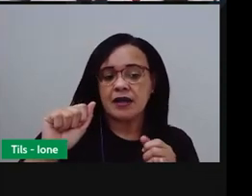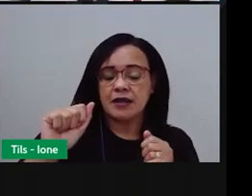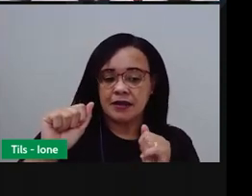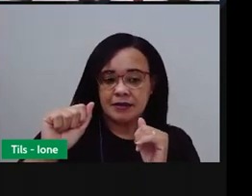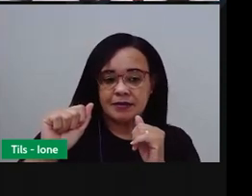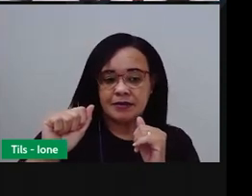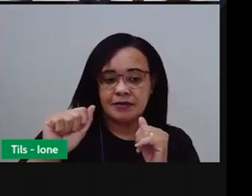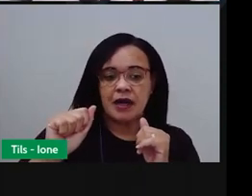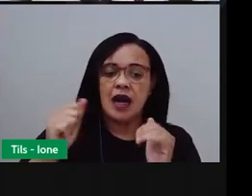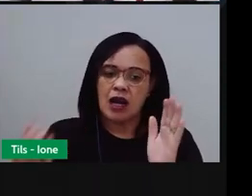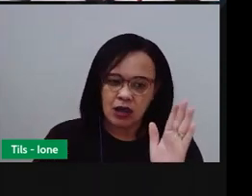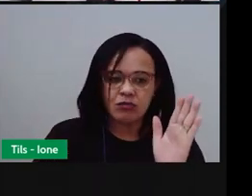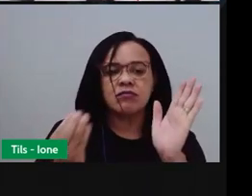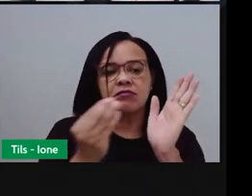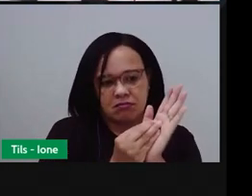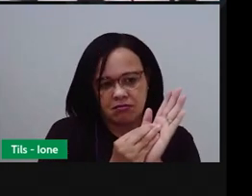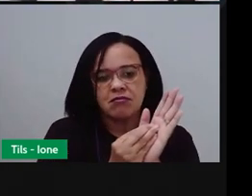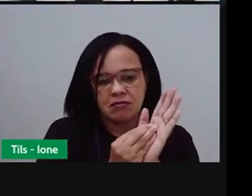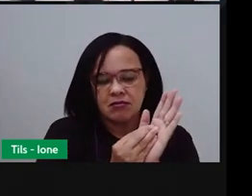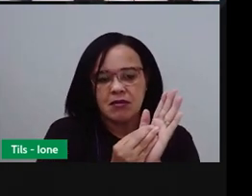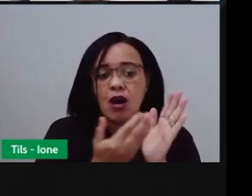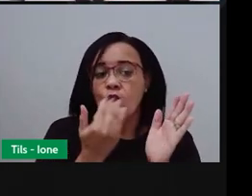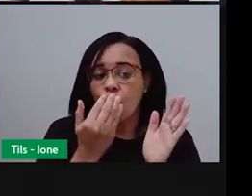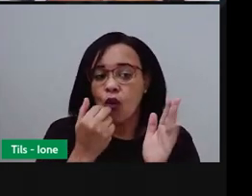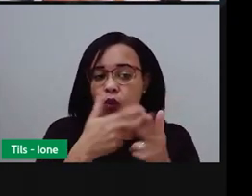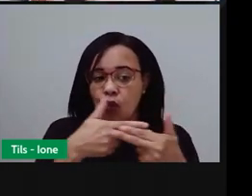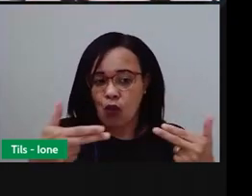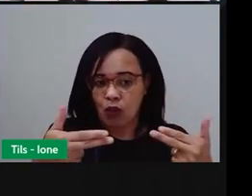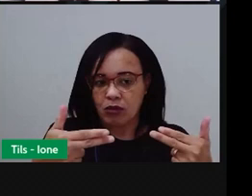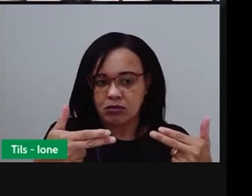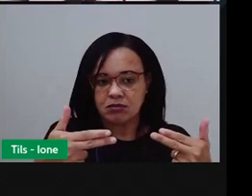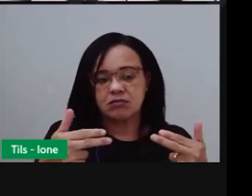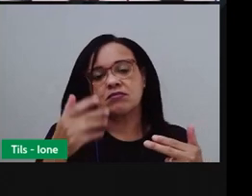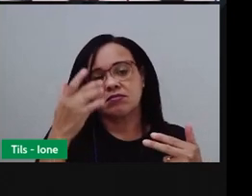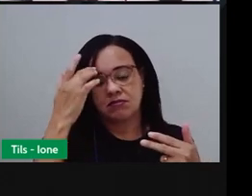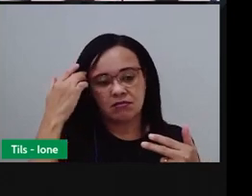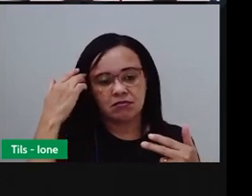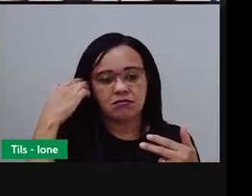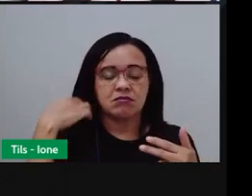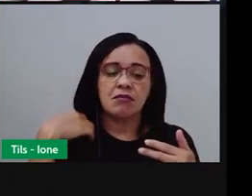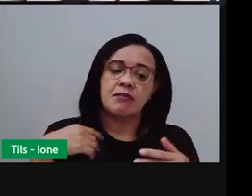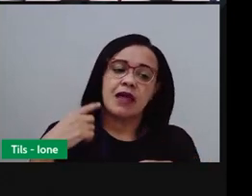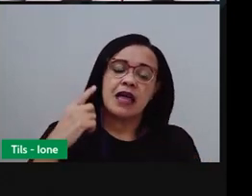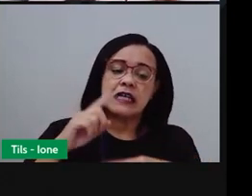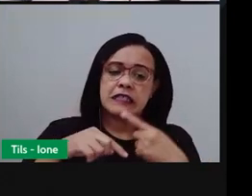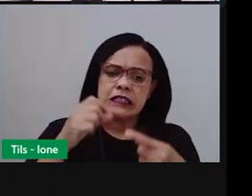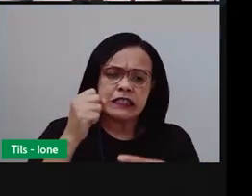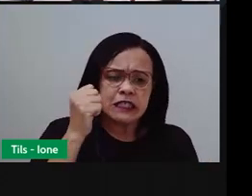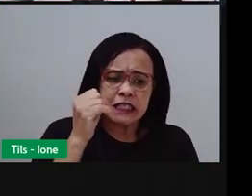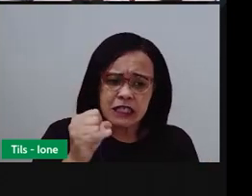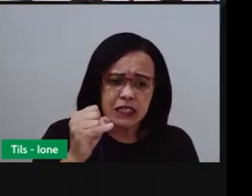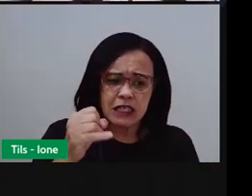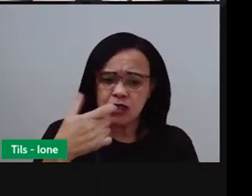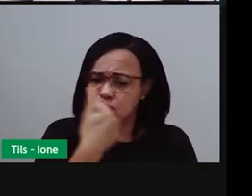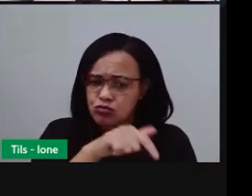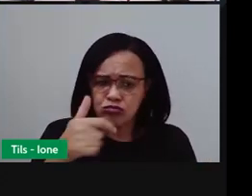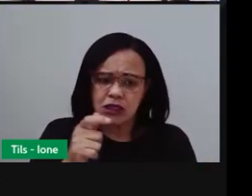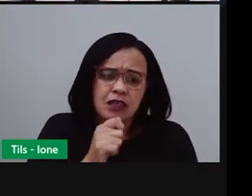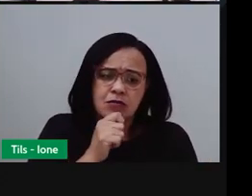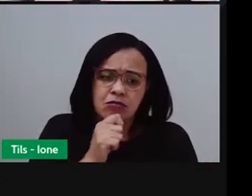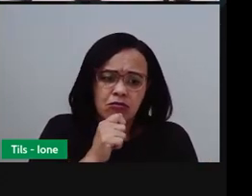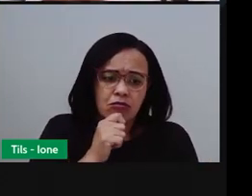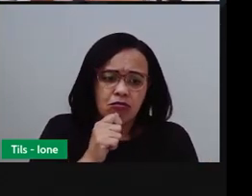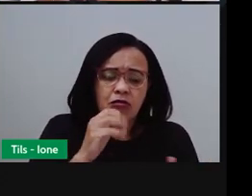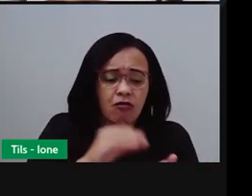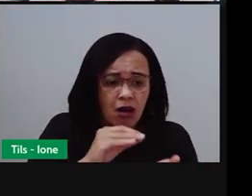você vai colocar. Se não aparecer, você vai procurar por a letra seguinte, que é a letra B. Ah, não